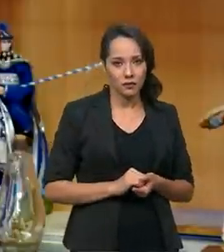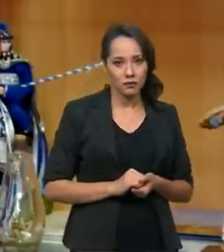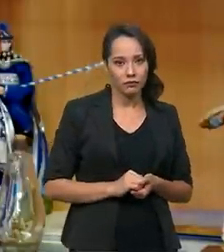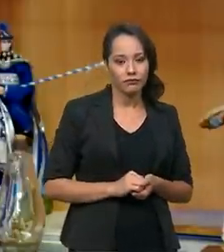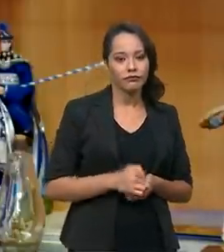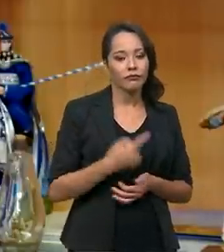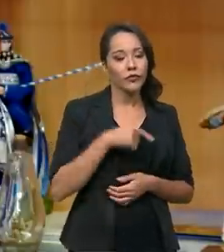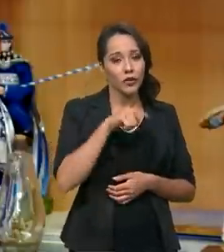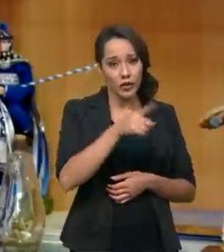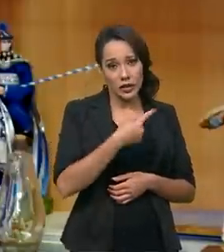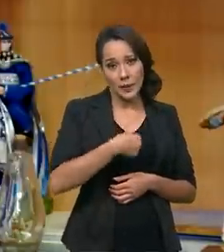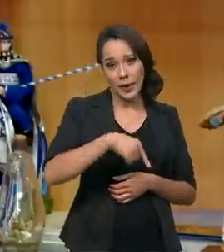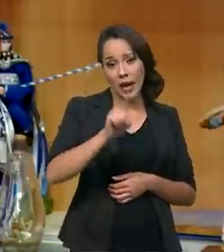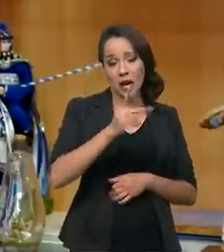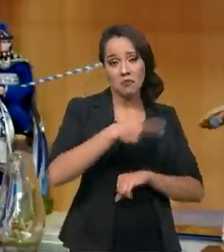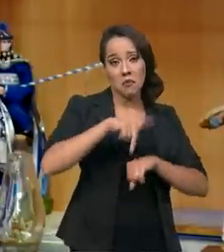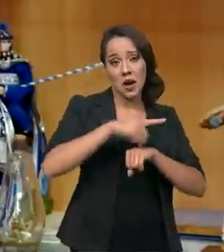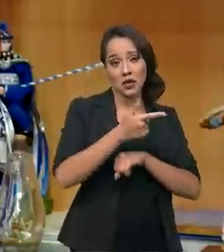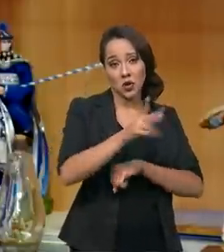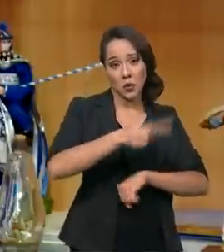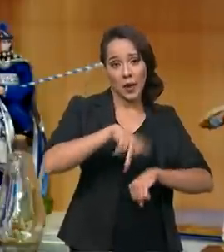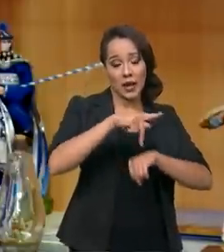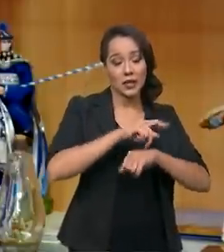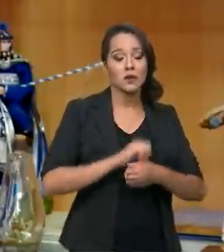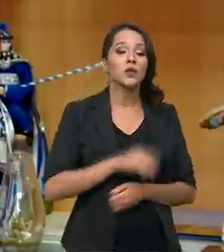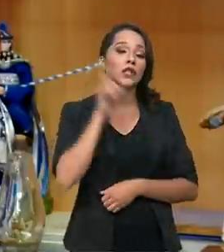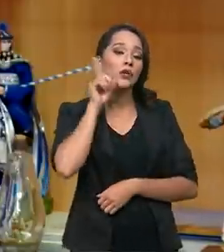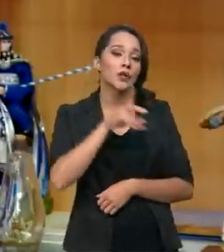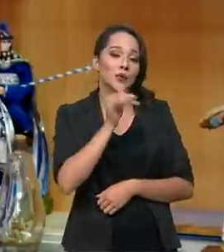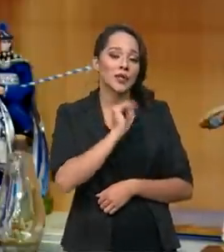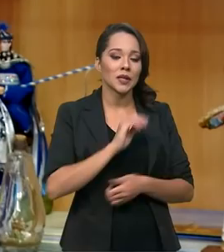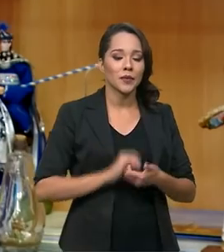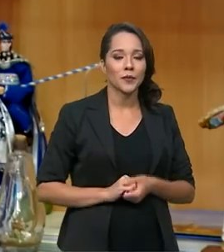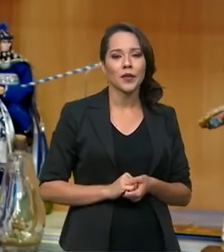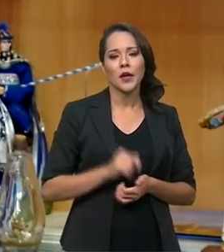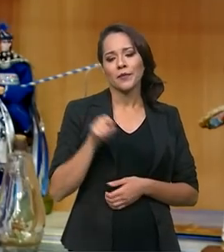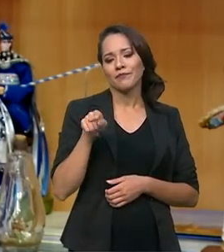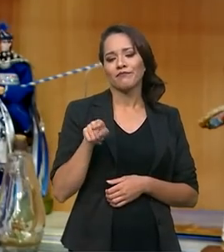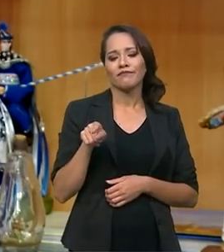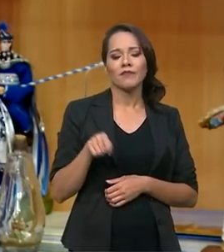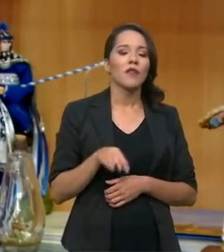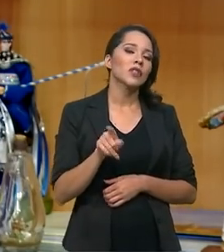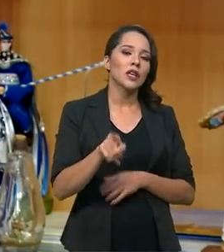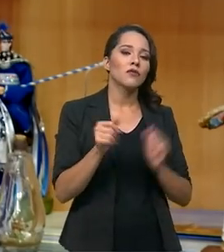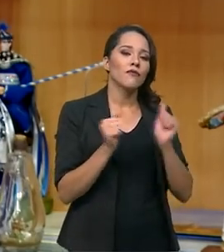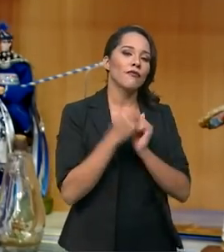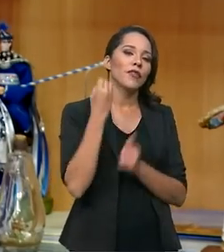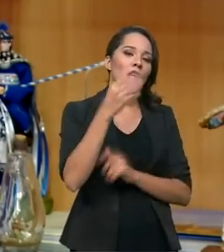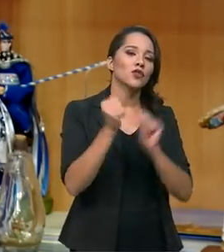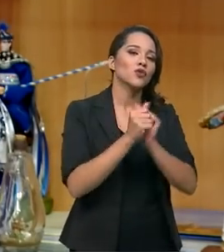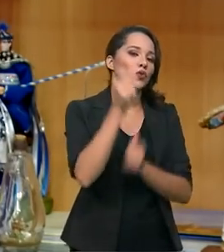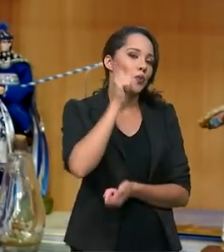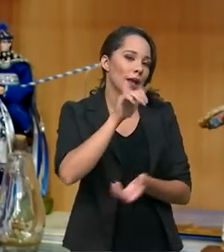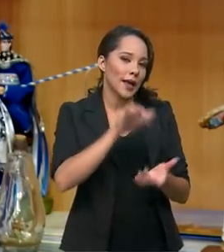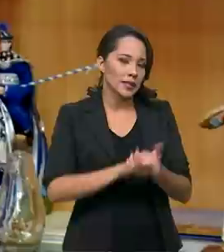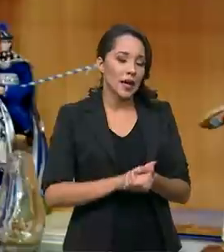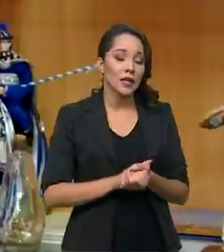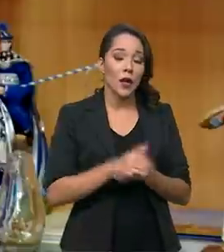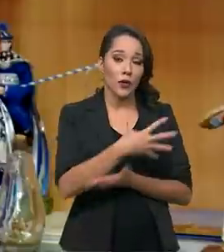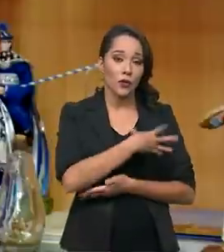você para ir para um país estrangeiro hoje nos Estados Unidos por essa é viajar com a esposa